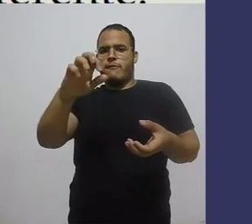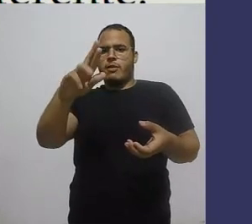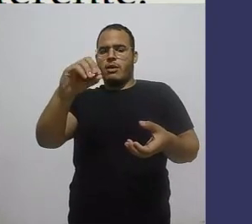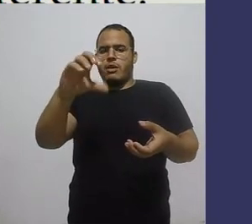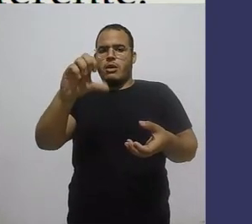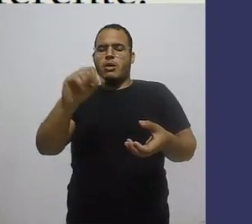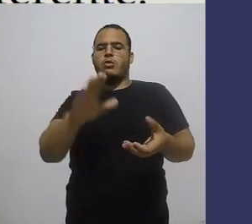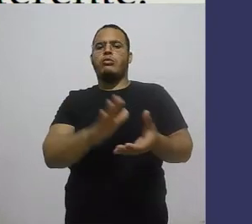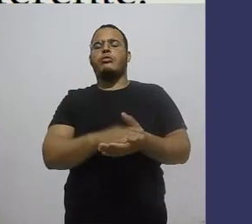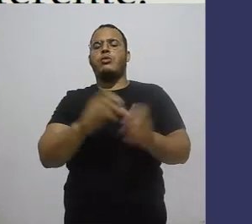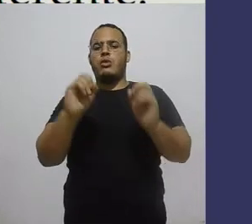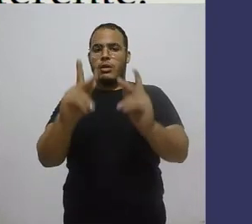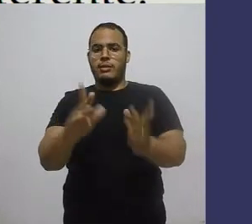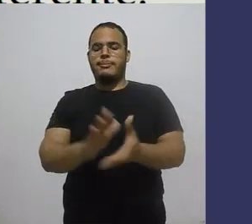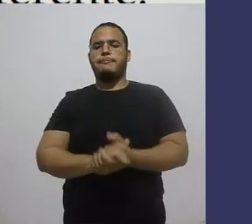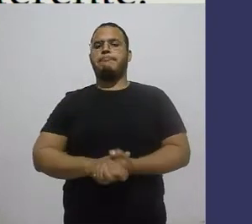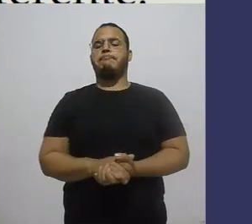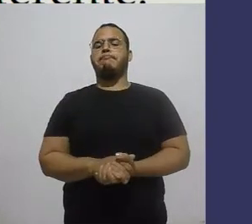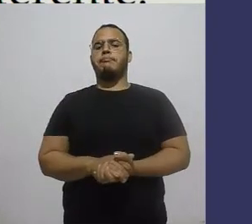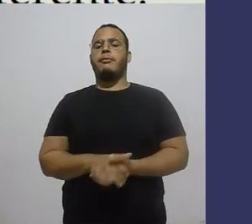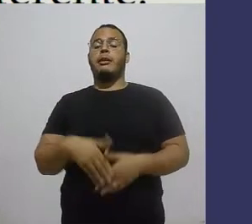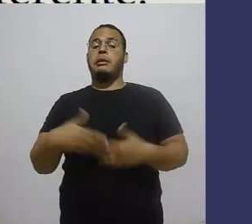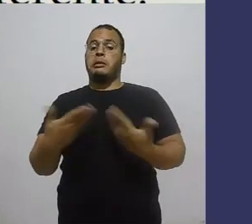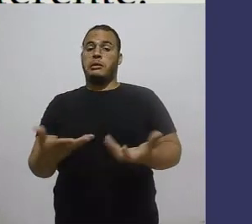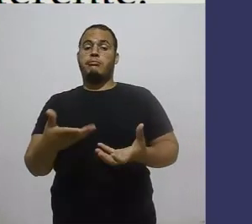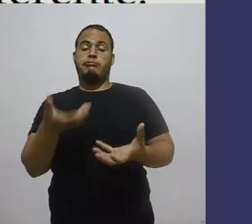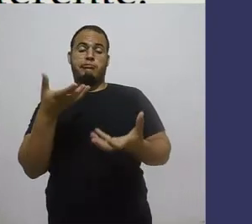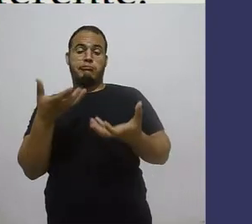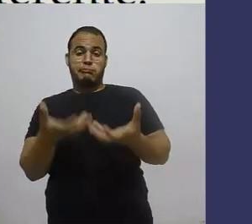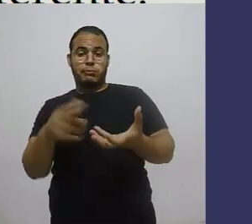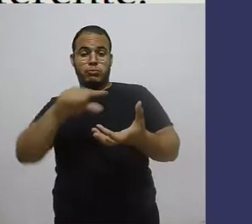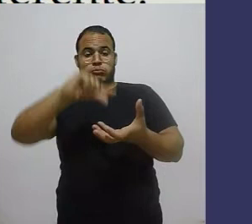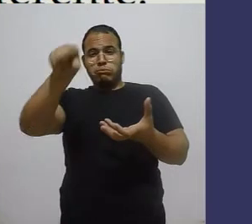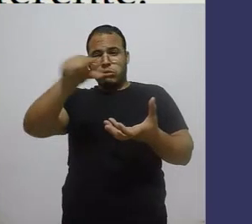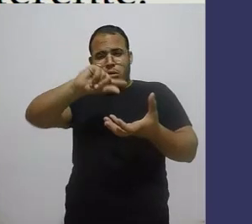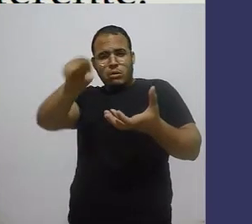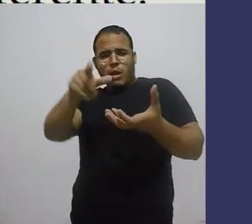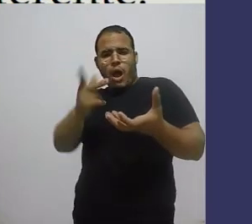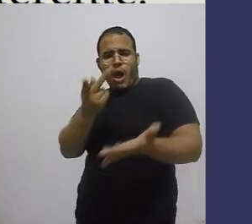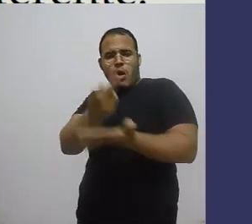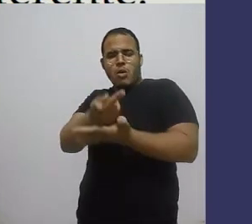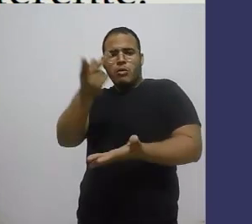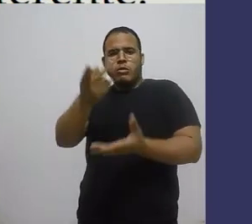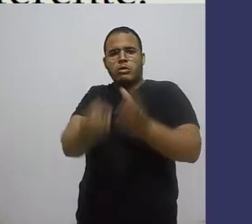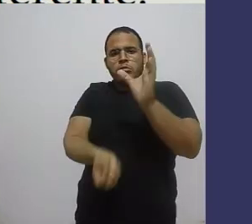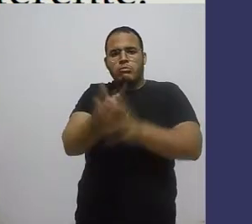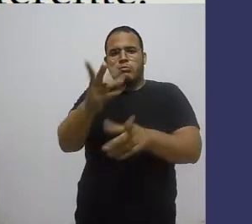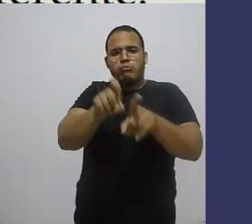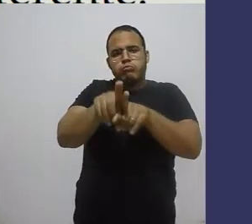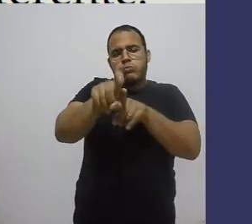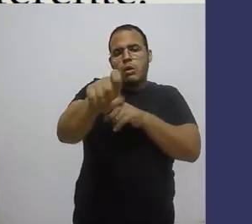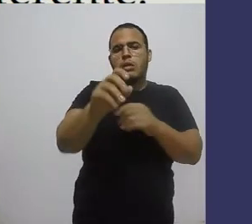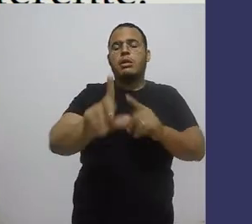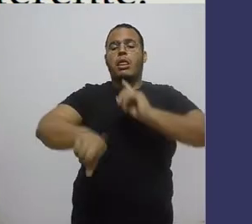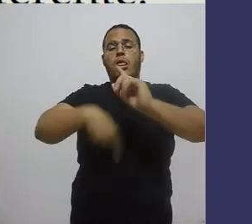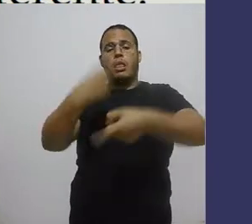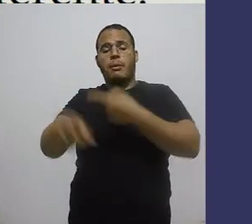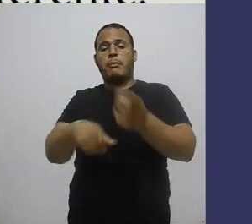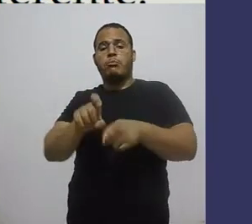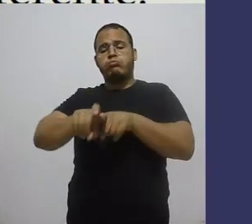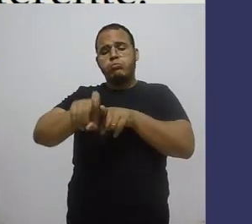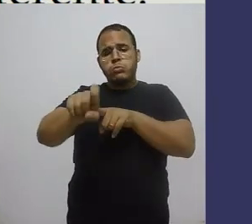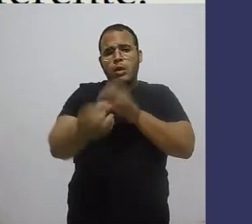os testículos, ok? E é justamente nesses tubos que vai acontecer a formação do espermatozoide. Depois desse